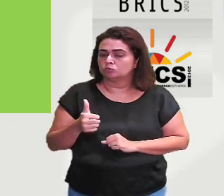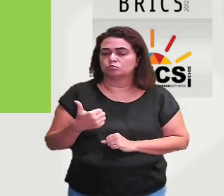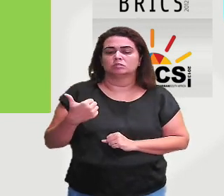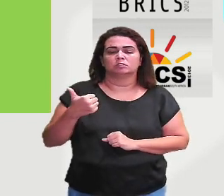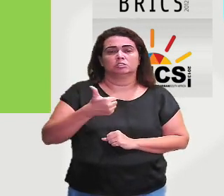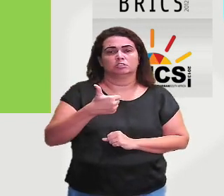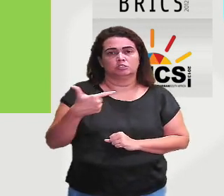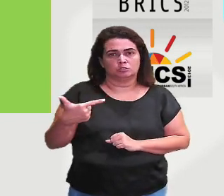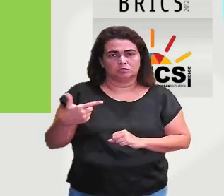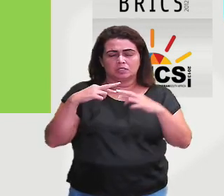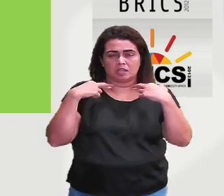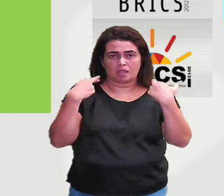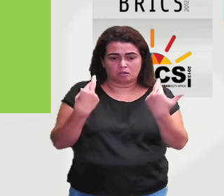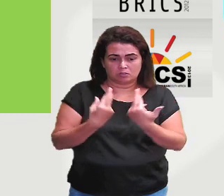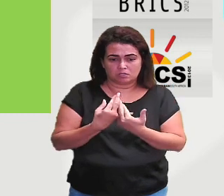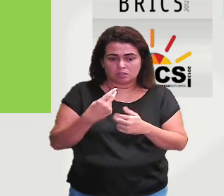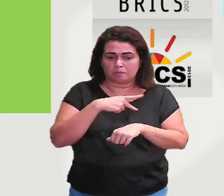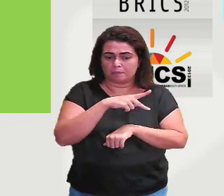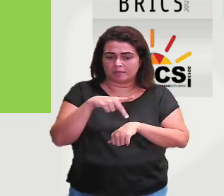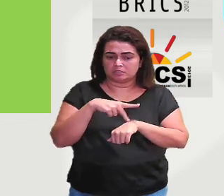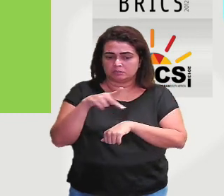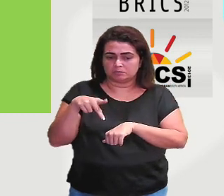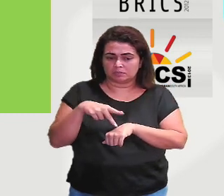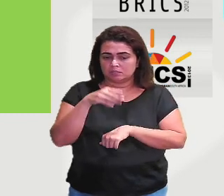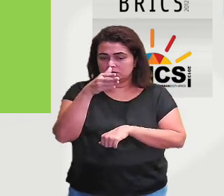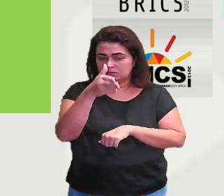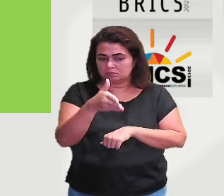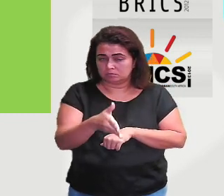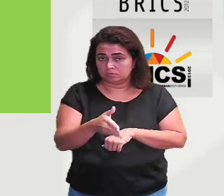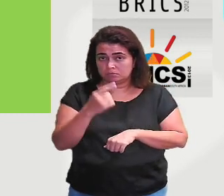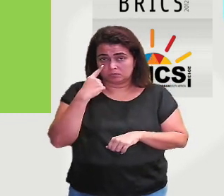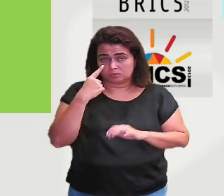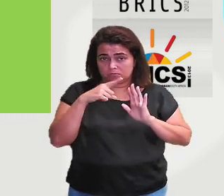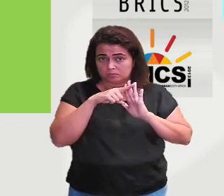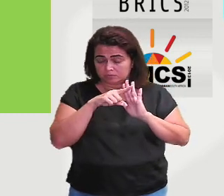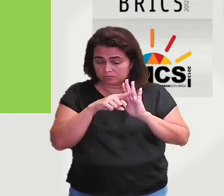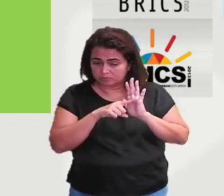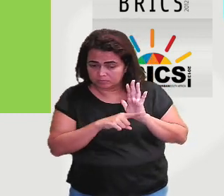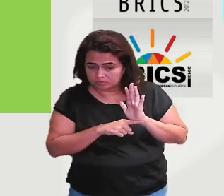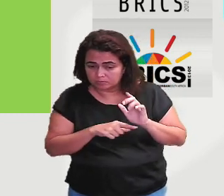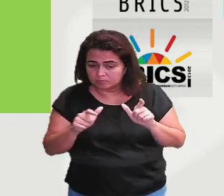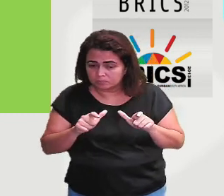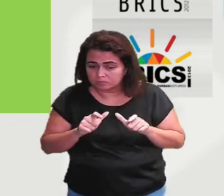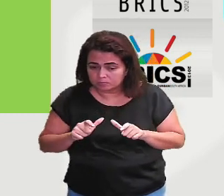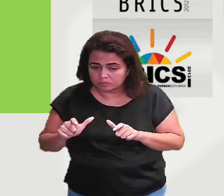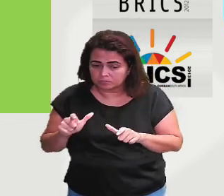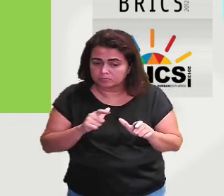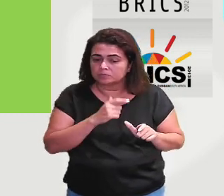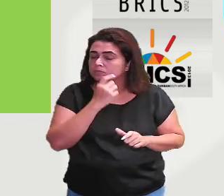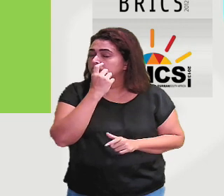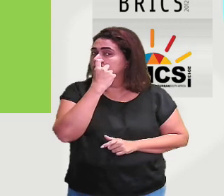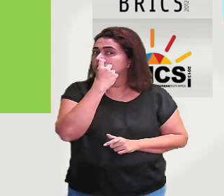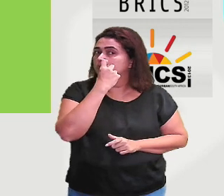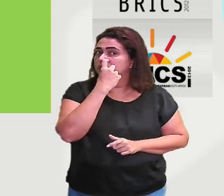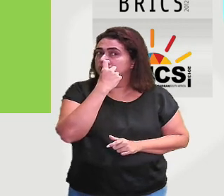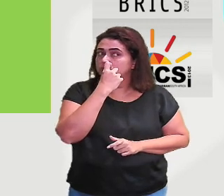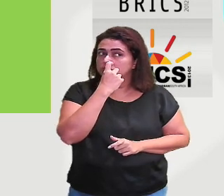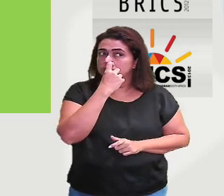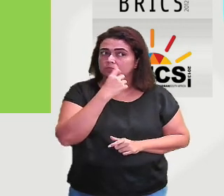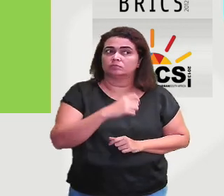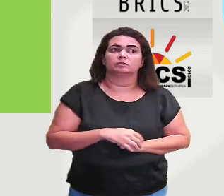2011, Nova Delhi, na Índia, em 2012, Durban, na África, em 2013, Fortaleza, no Brasil, em 2014 e Ufa,